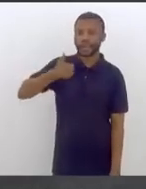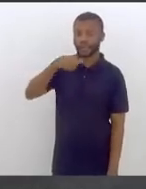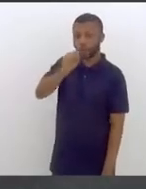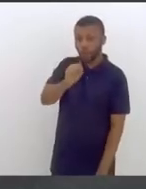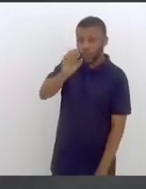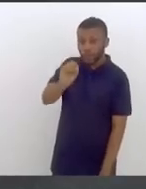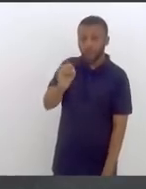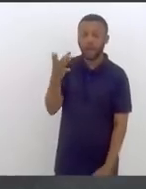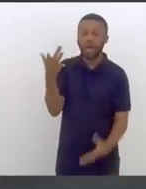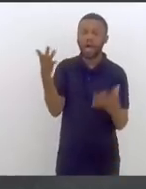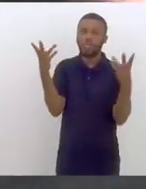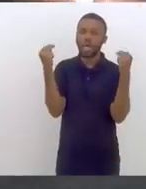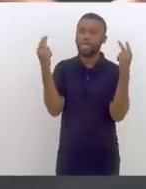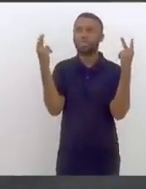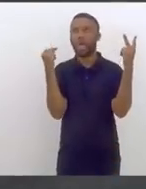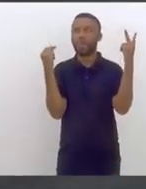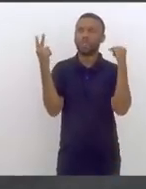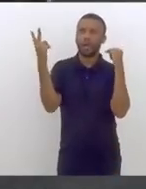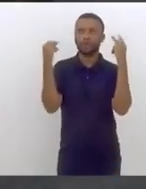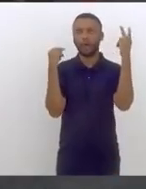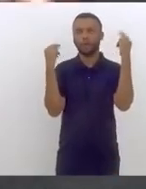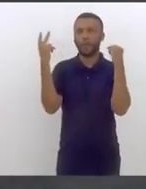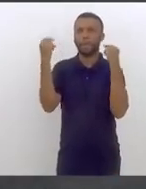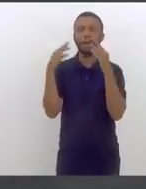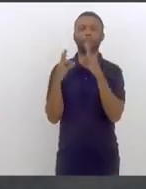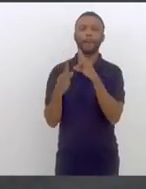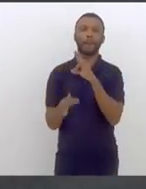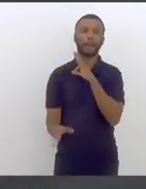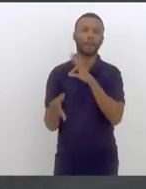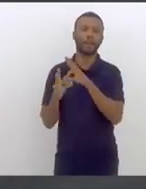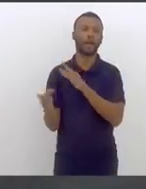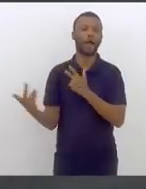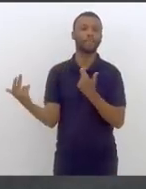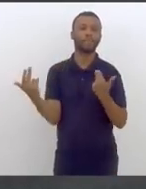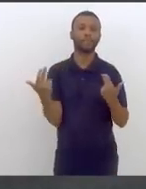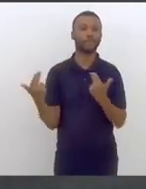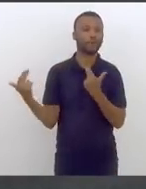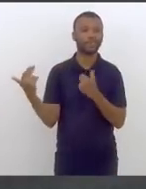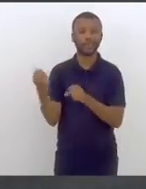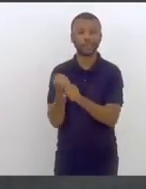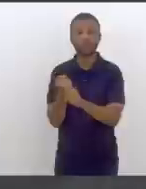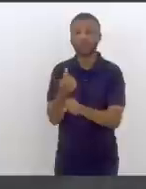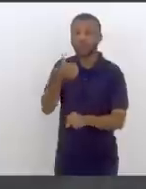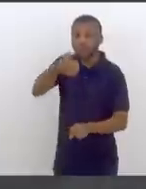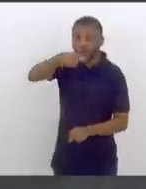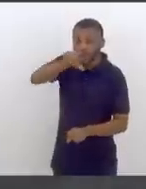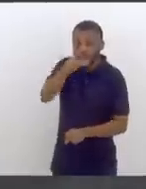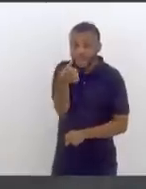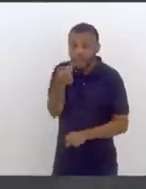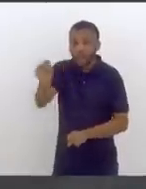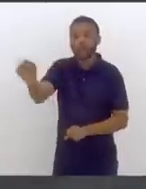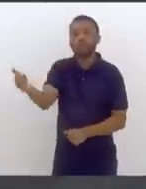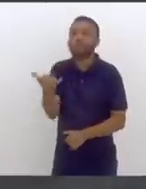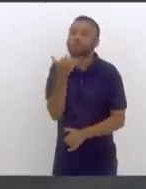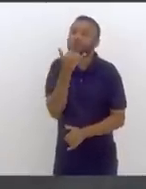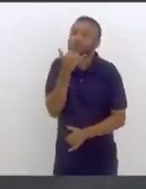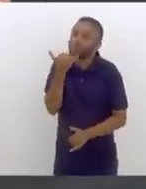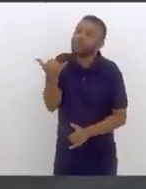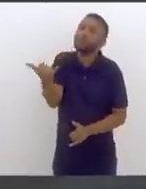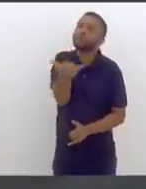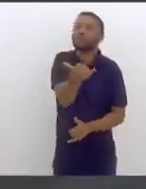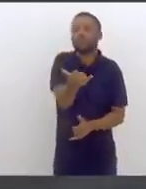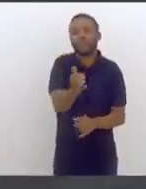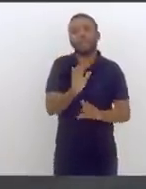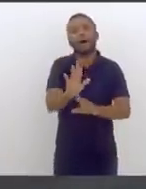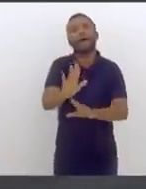idade para ficar ouvindo a mesma coisa meu Deus do céu que eu tô ouvindo desde 78 você me perdoe mas é